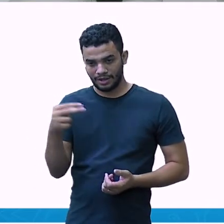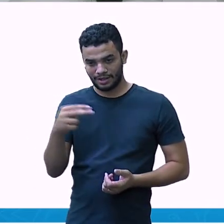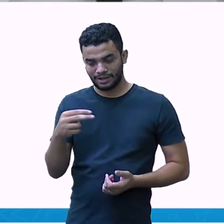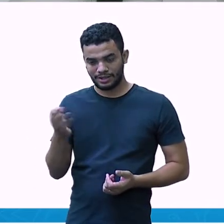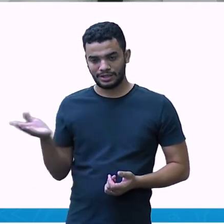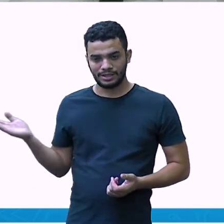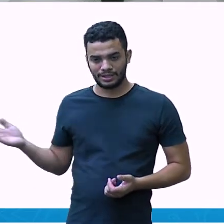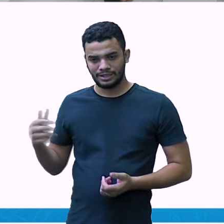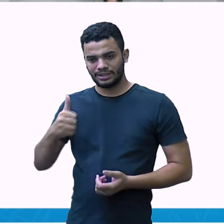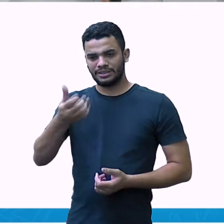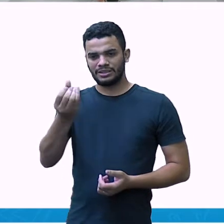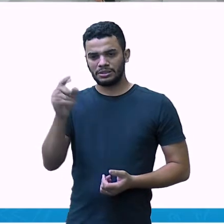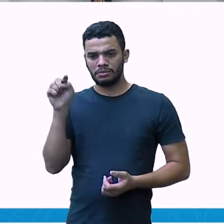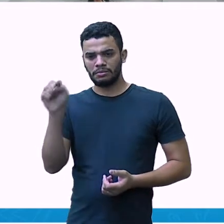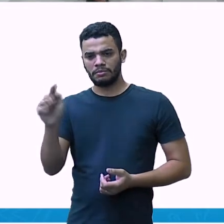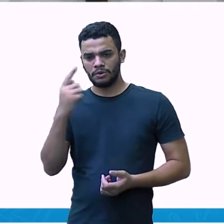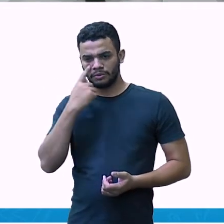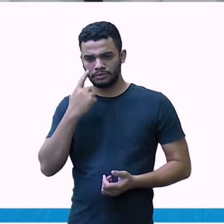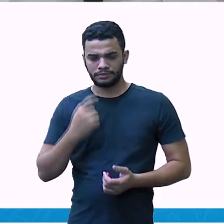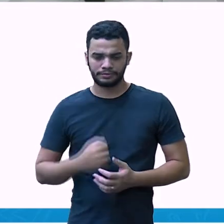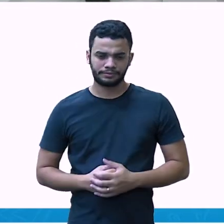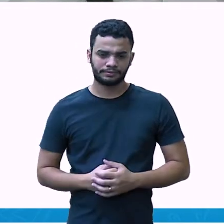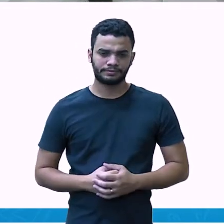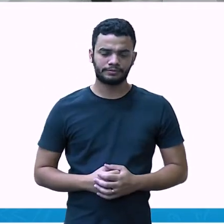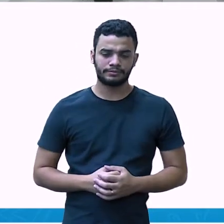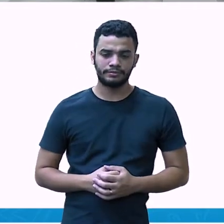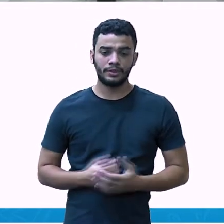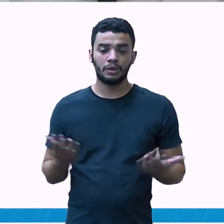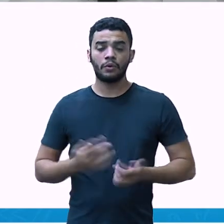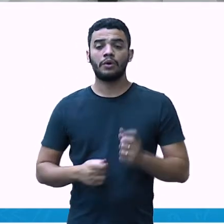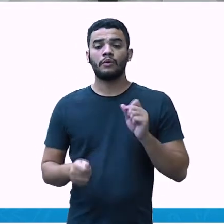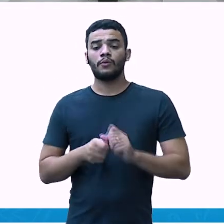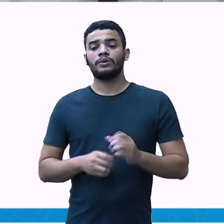40, 16.000. O que eu posso fazer?